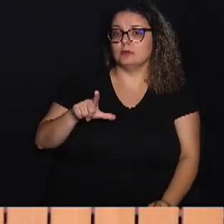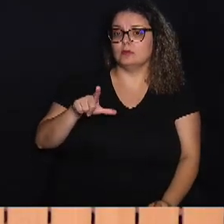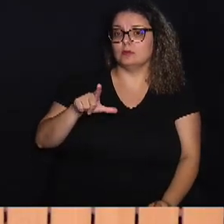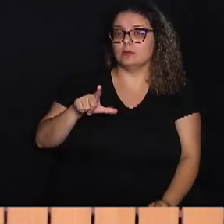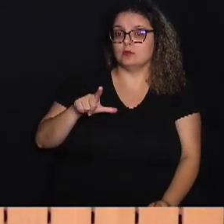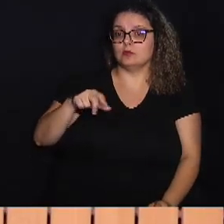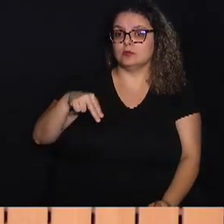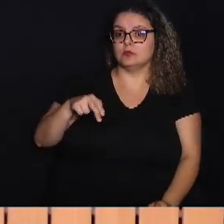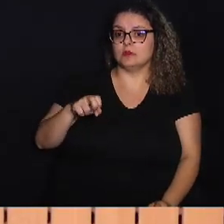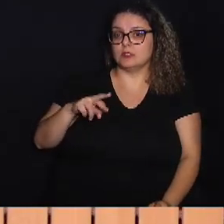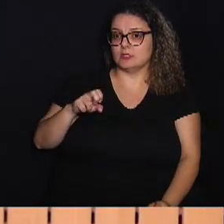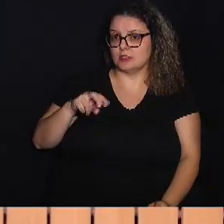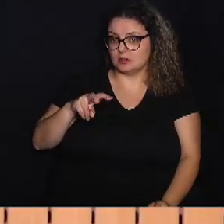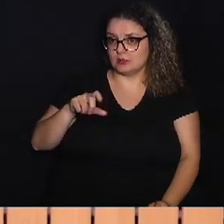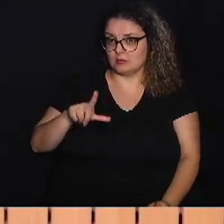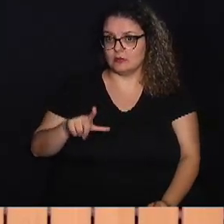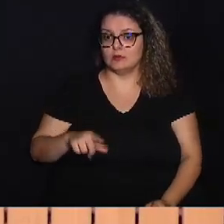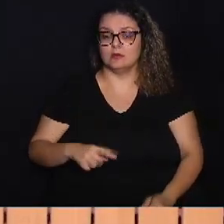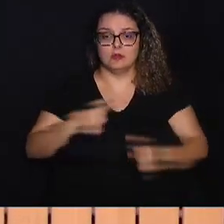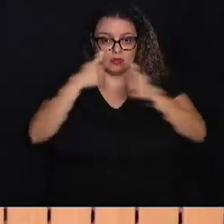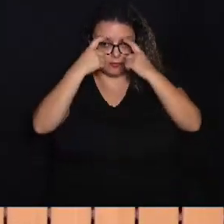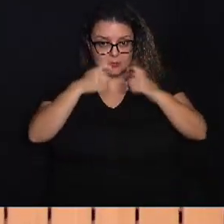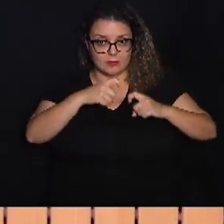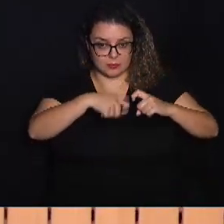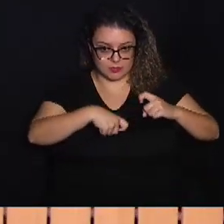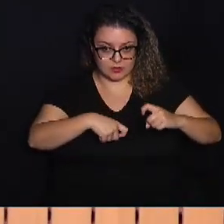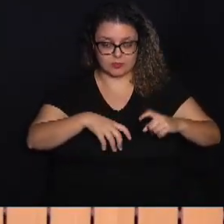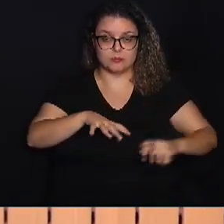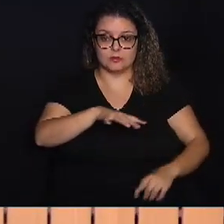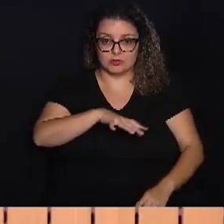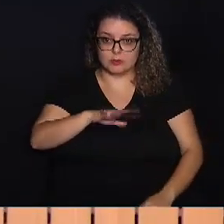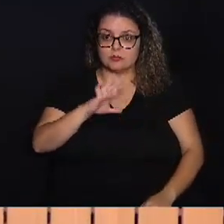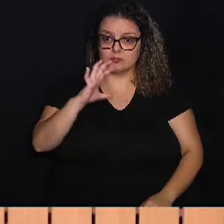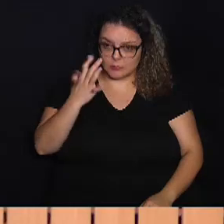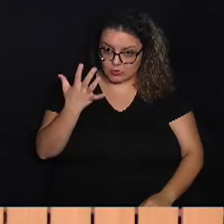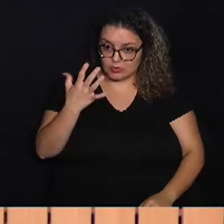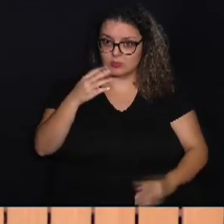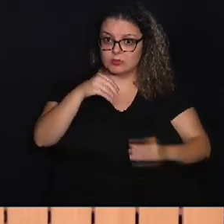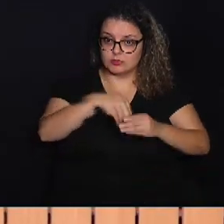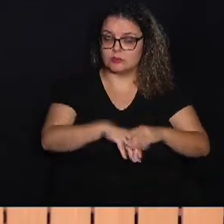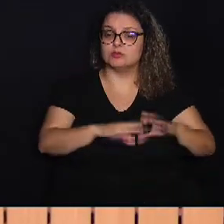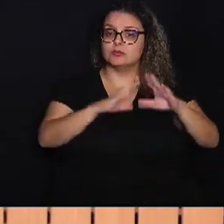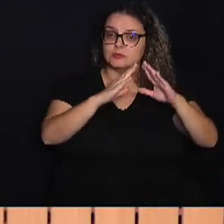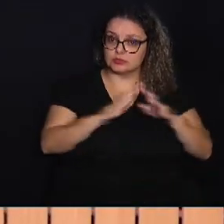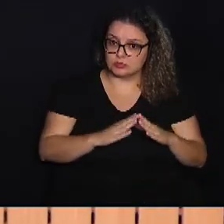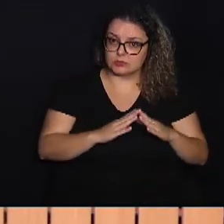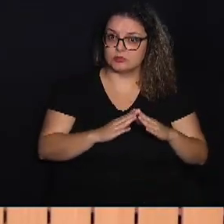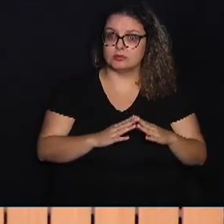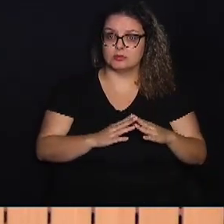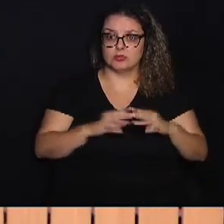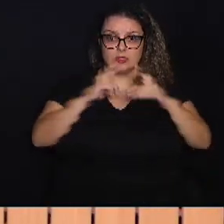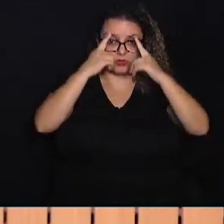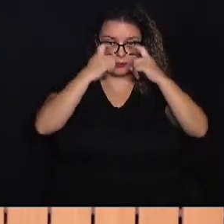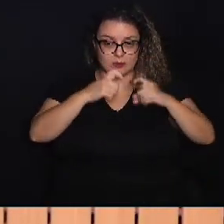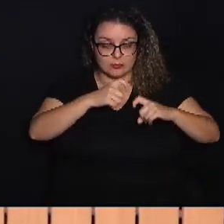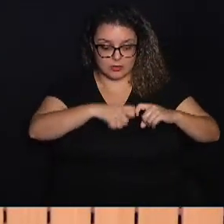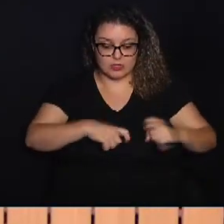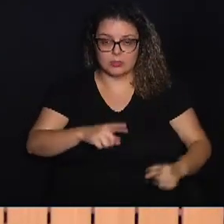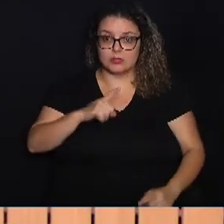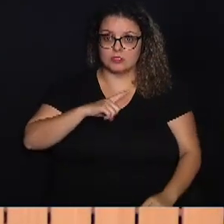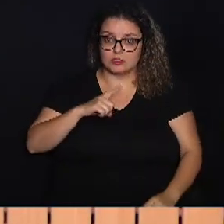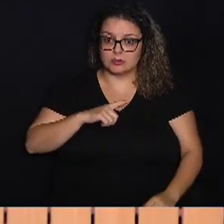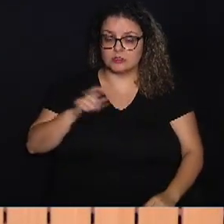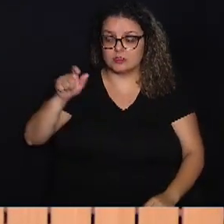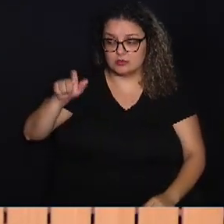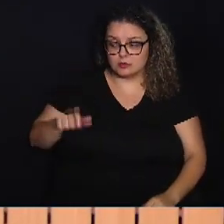a fazer a violência sexual sobretudo a violência sexual que acontece dentro de casa a violência sexual que tem como autor de